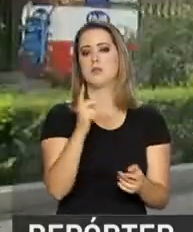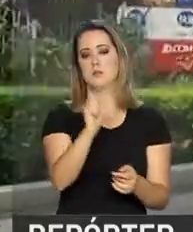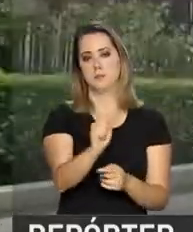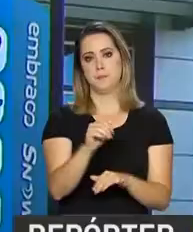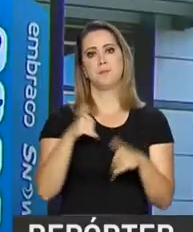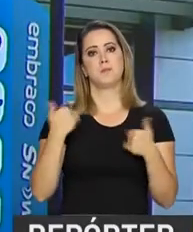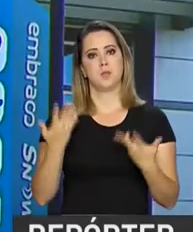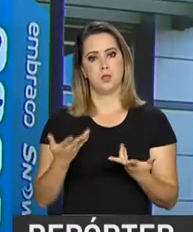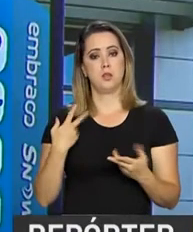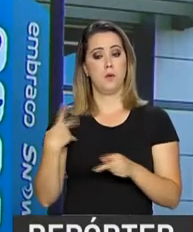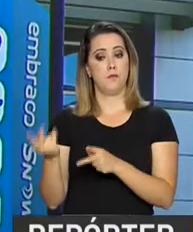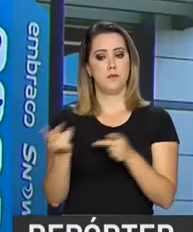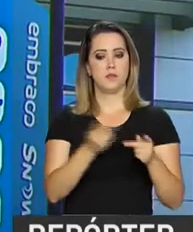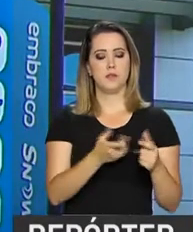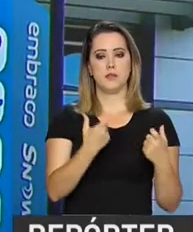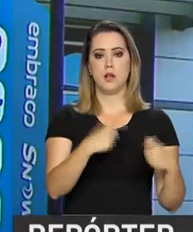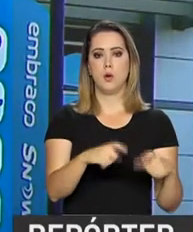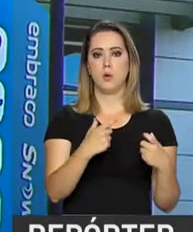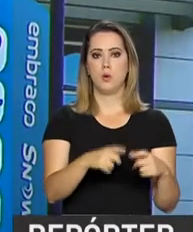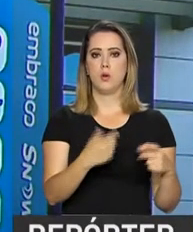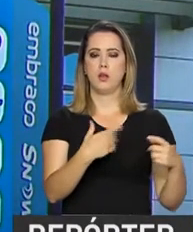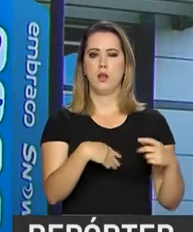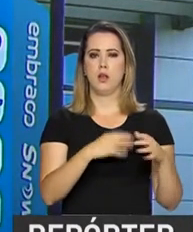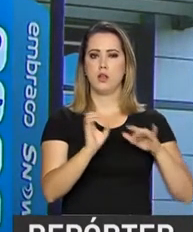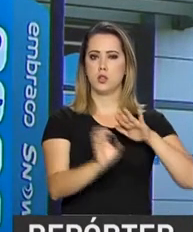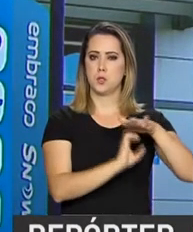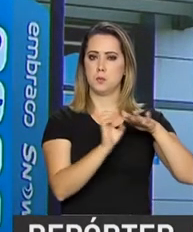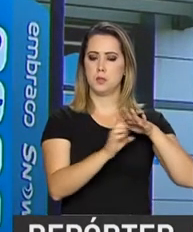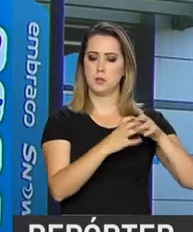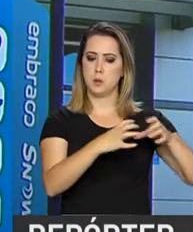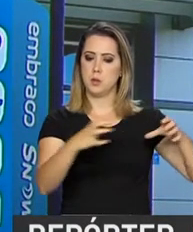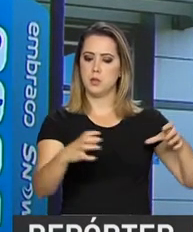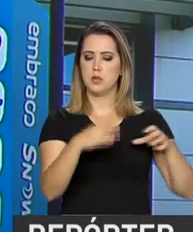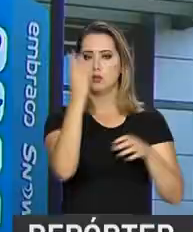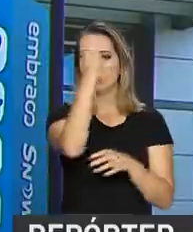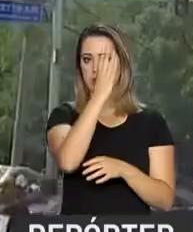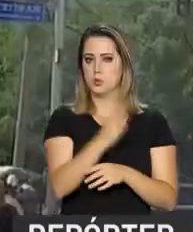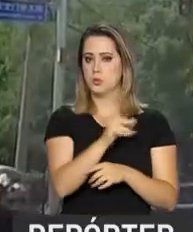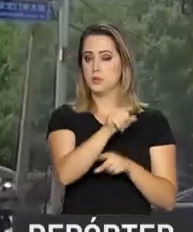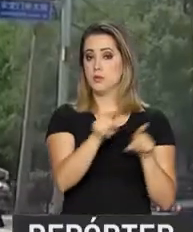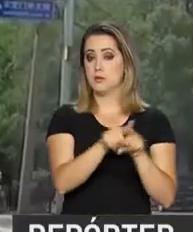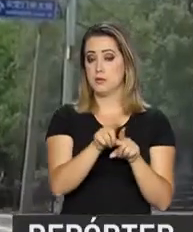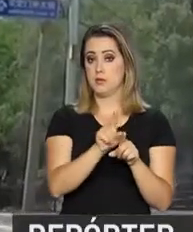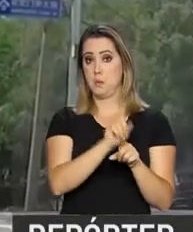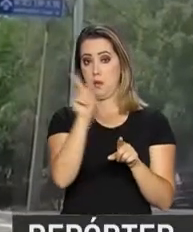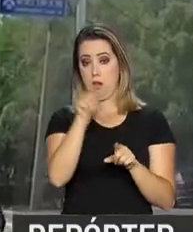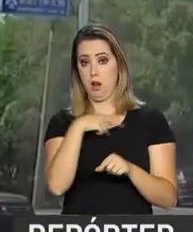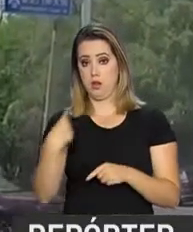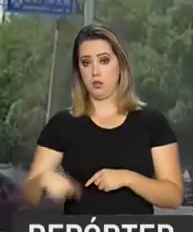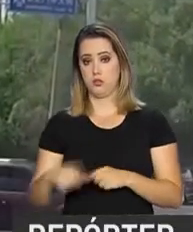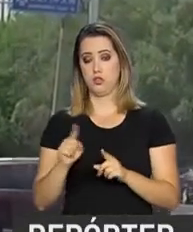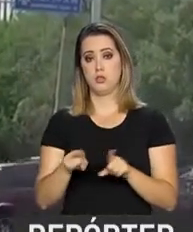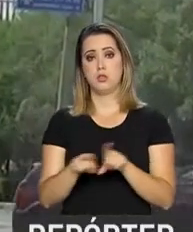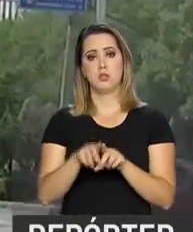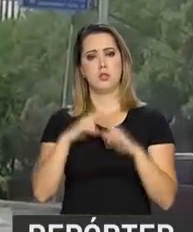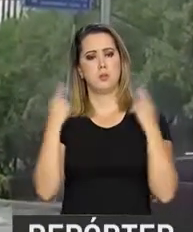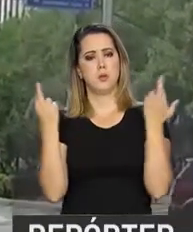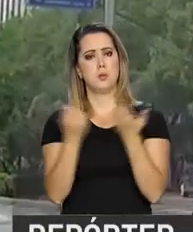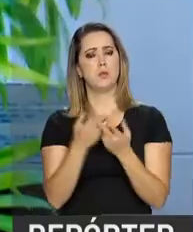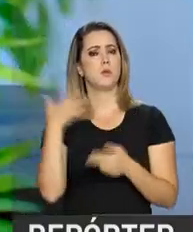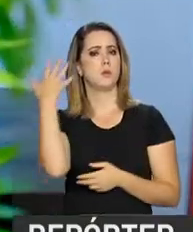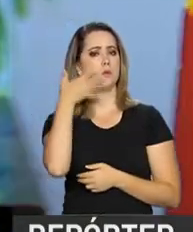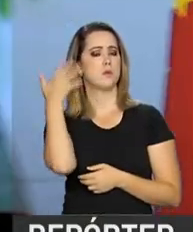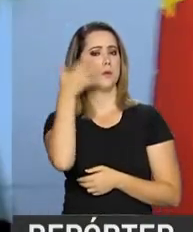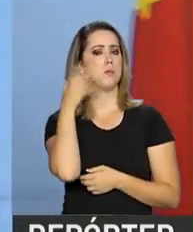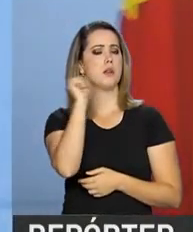esse é o tema e deve visitar a sede de multinacionais chinesas que atuam no brasil e participar de um seminário sobre oportunidades de